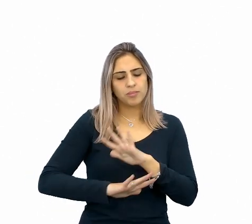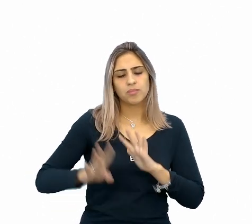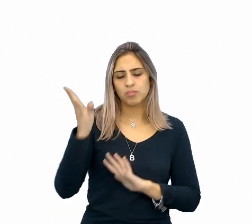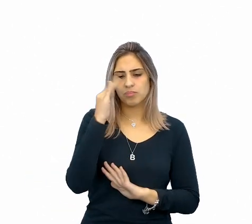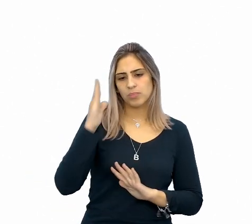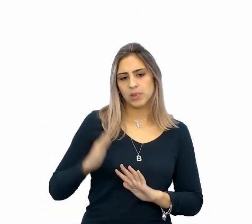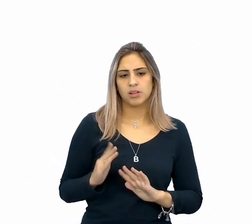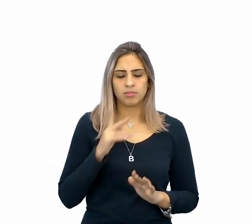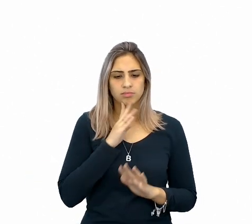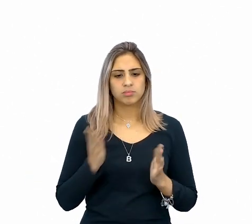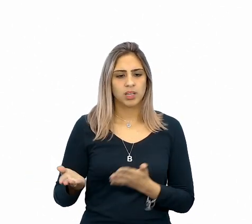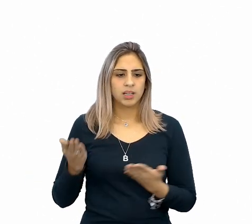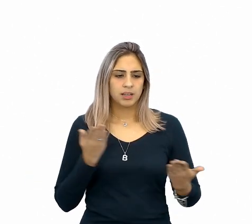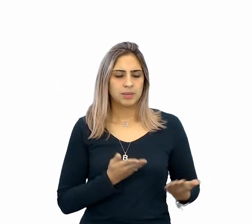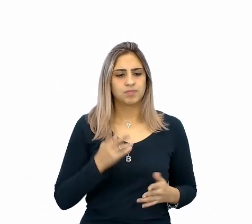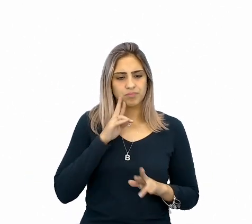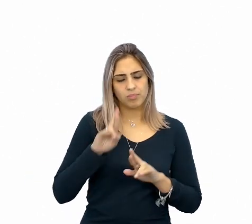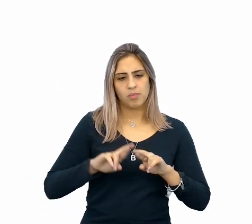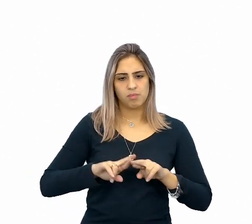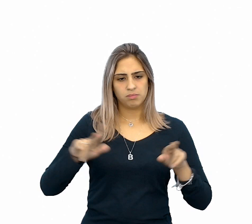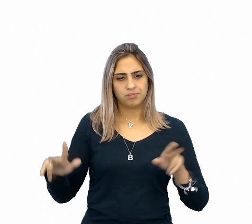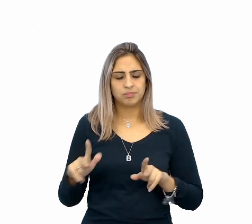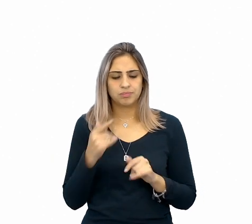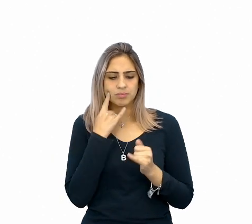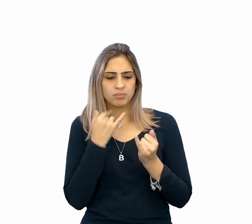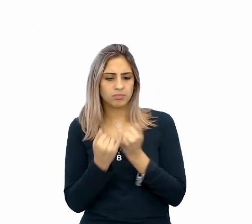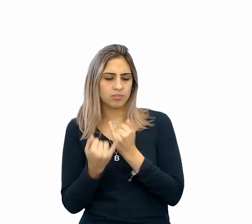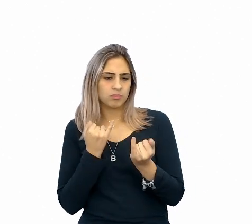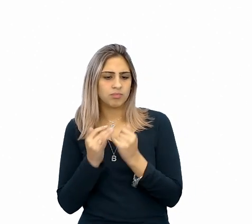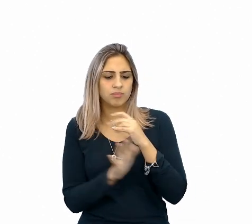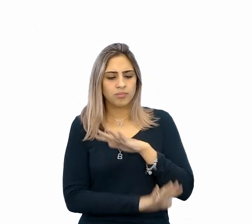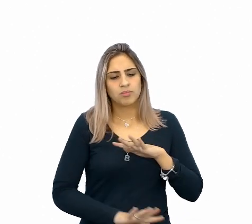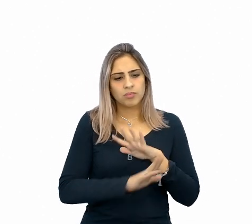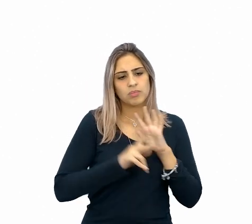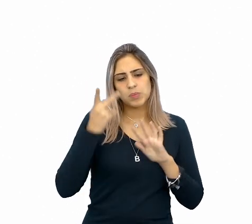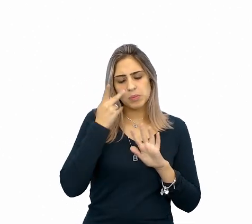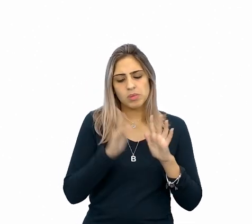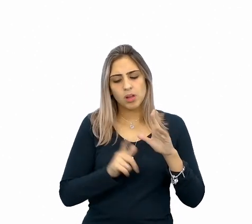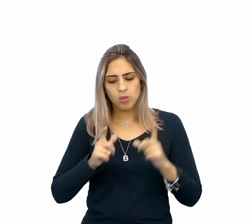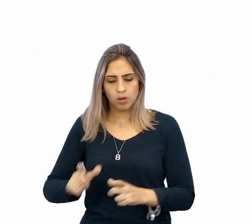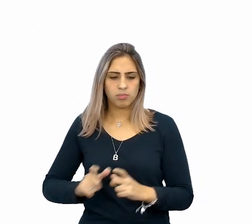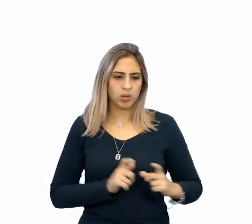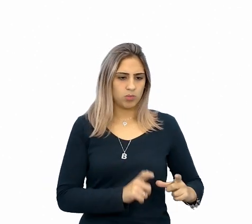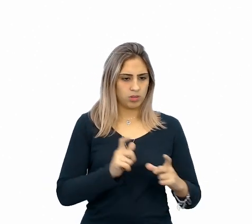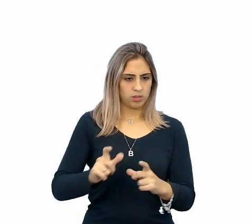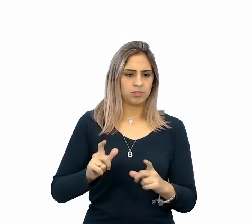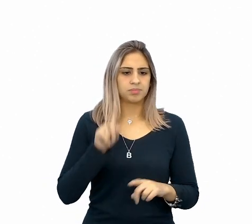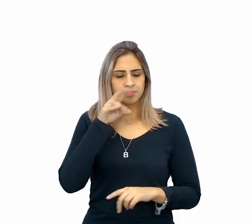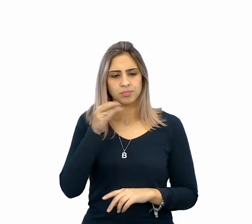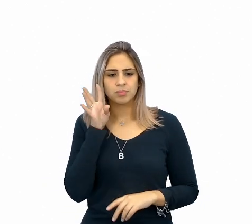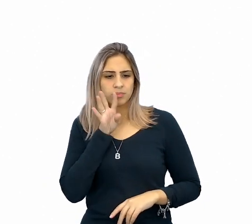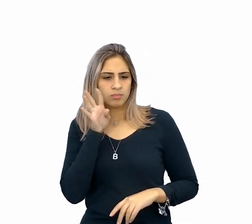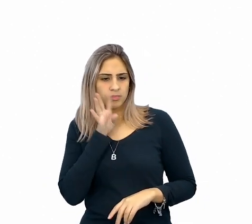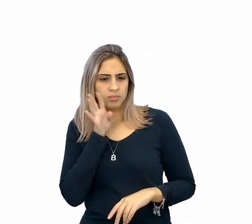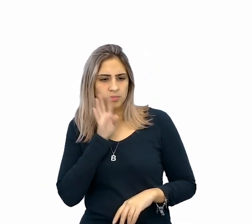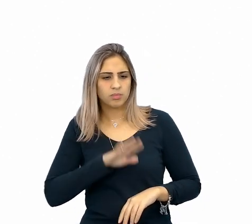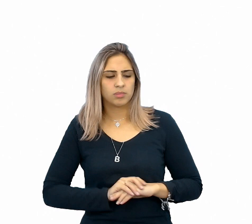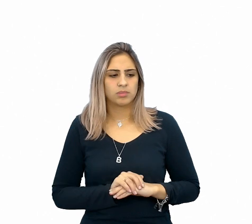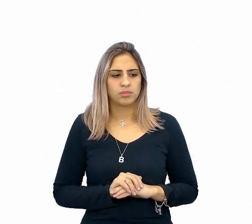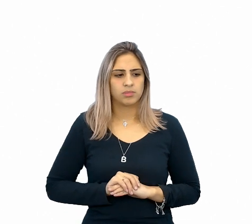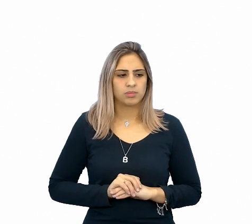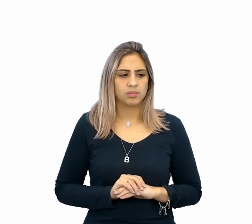Brasil, trazendo diferenças e semelhanças de região para região. Bem bacana o